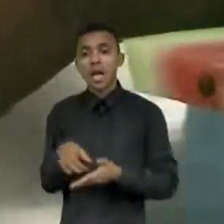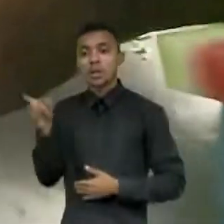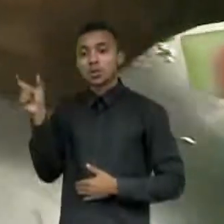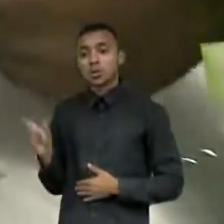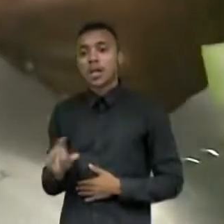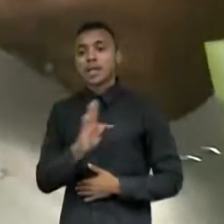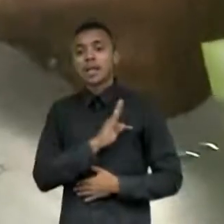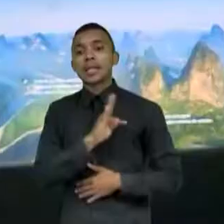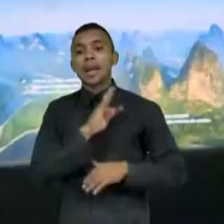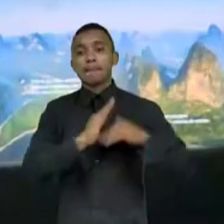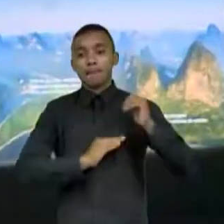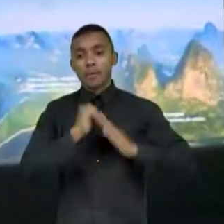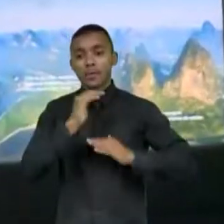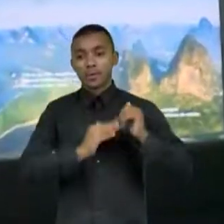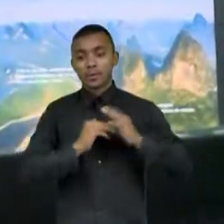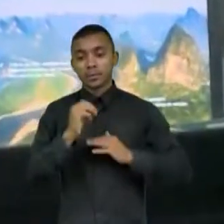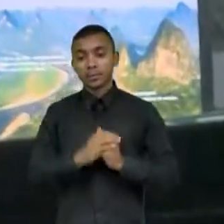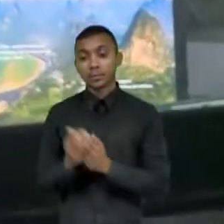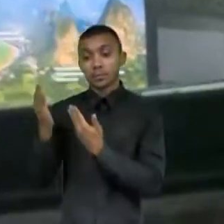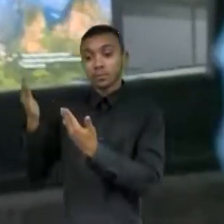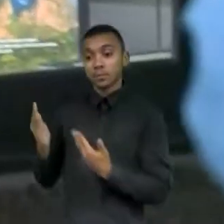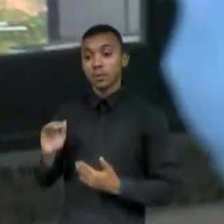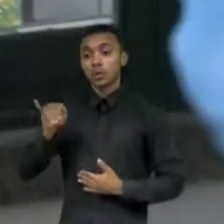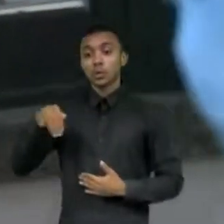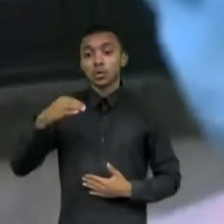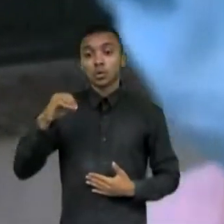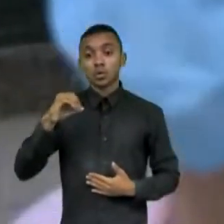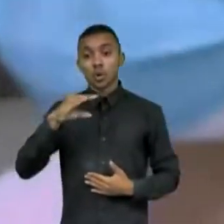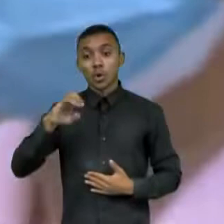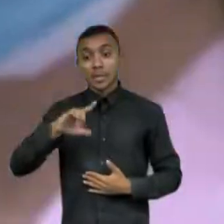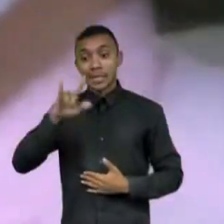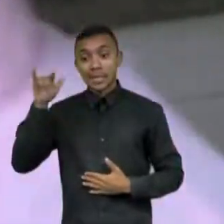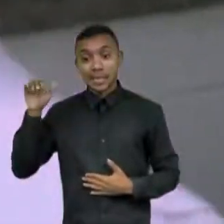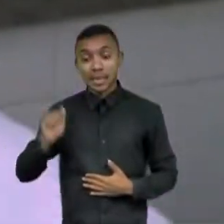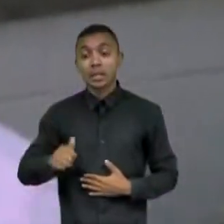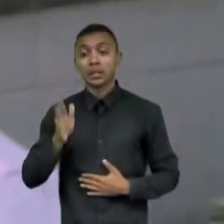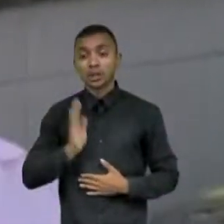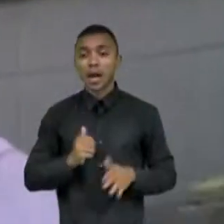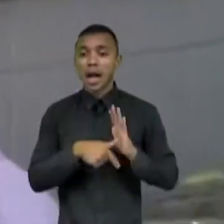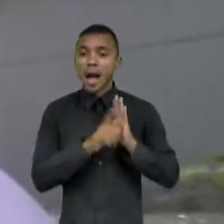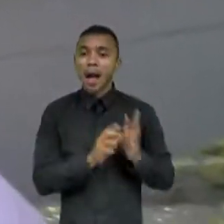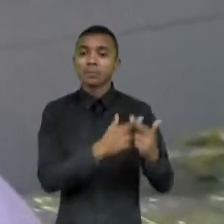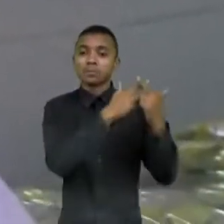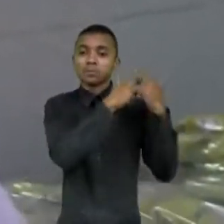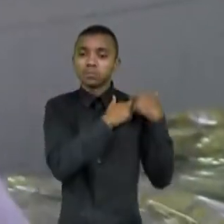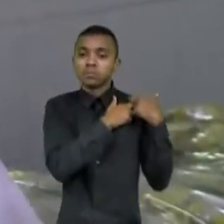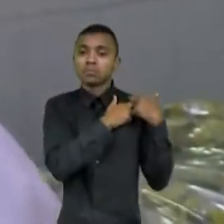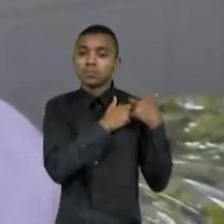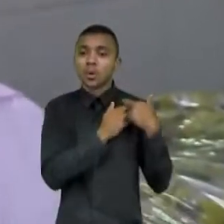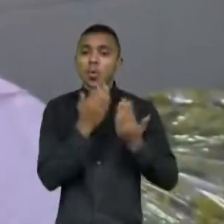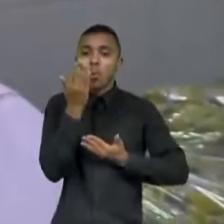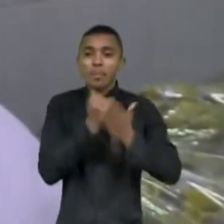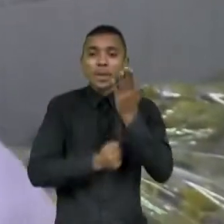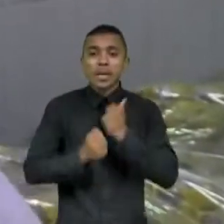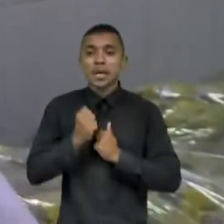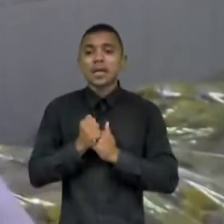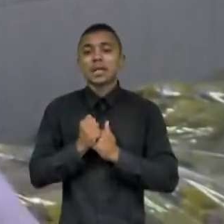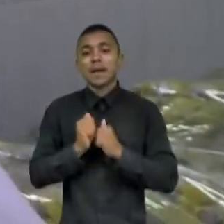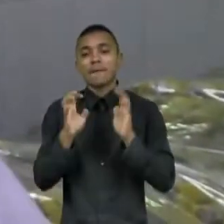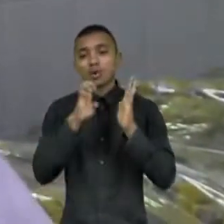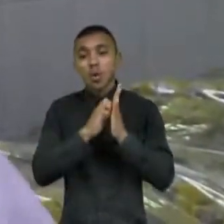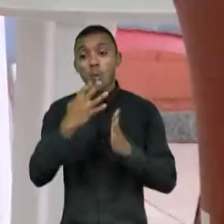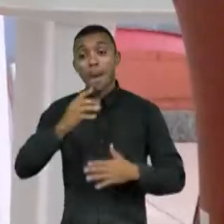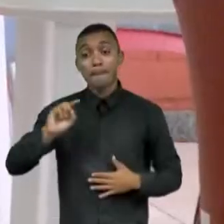presença de um nutricionista. Juscelia Pessoa cuida da alimentação dos mais de 4 mil funcionários. Ela explica que